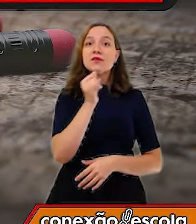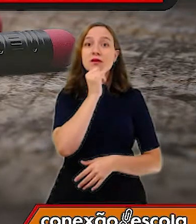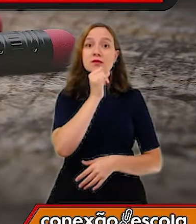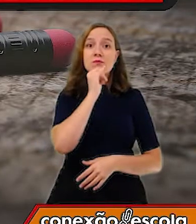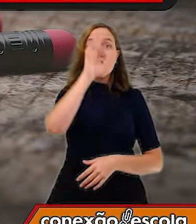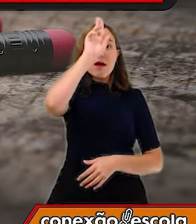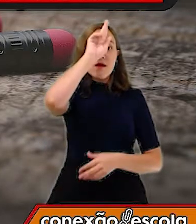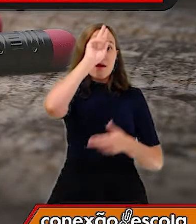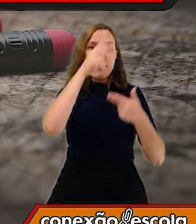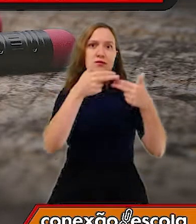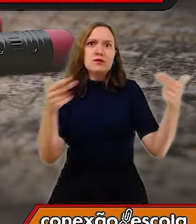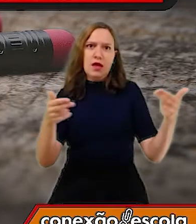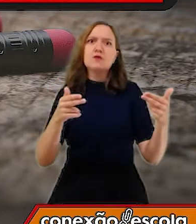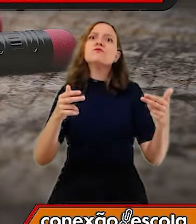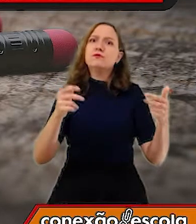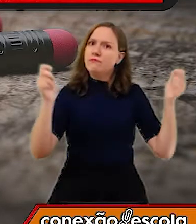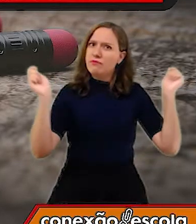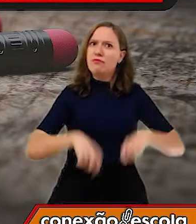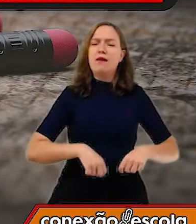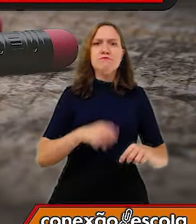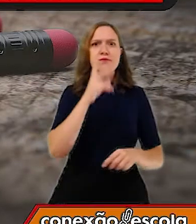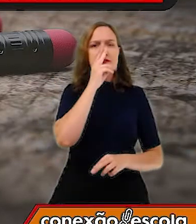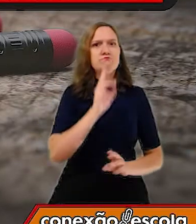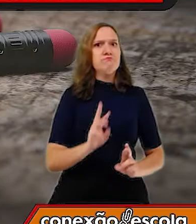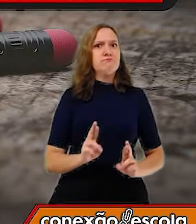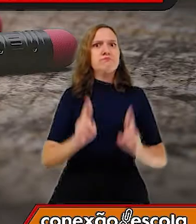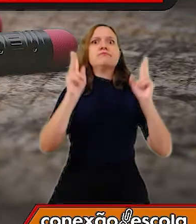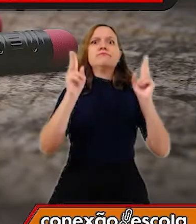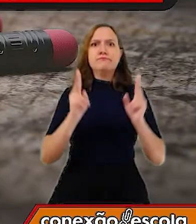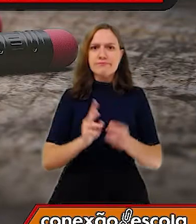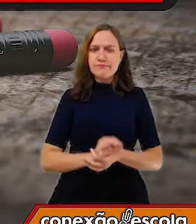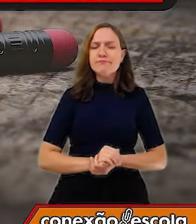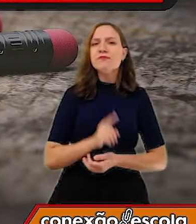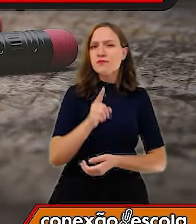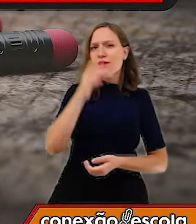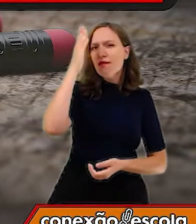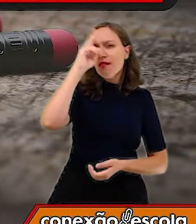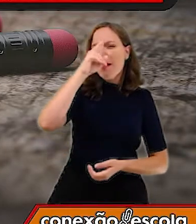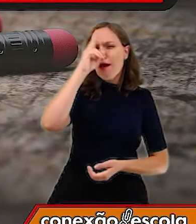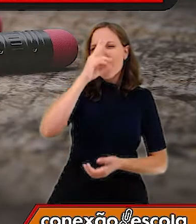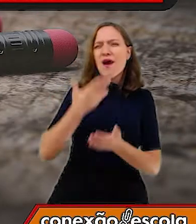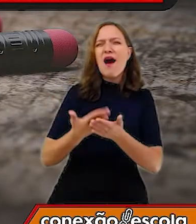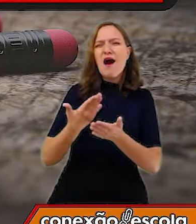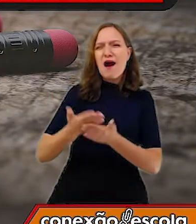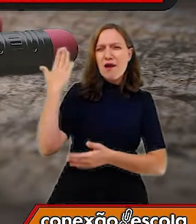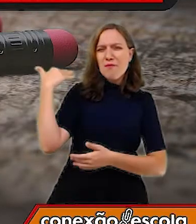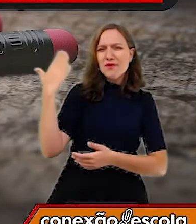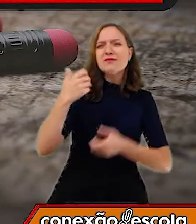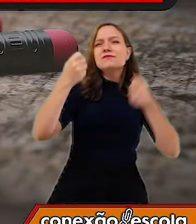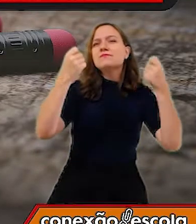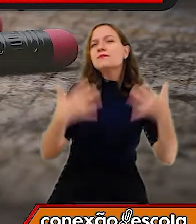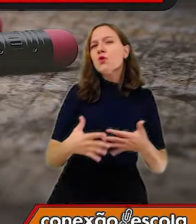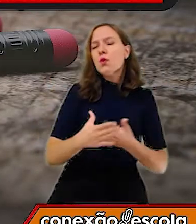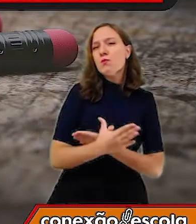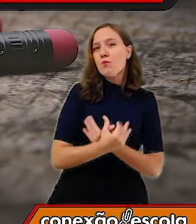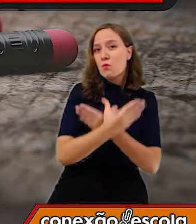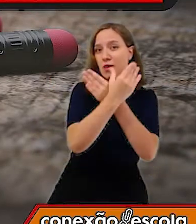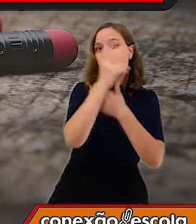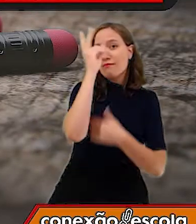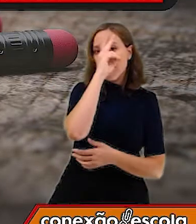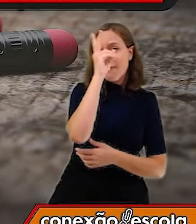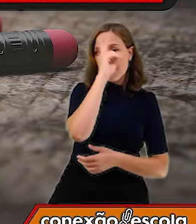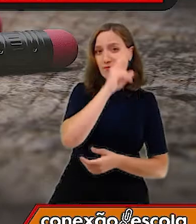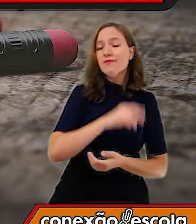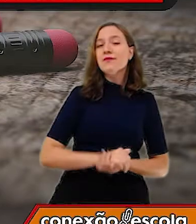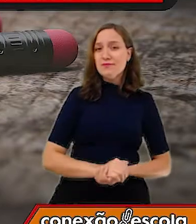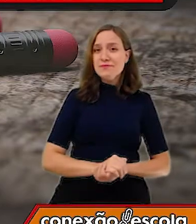passam por mudanças muito grandes. Vocês se lembram da borboleta, da metamorfose da borboleta,